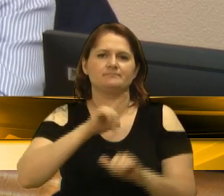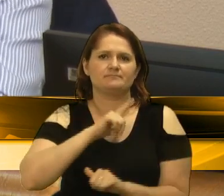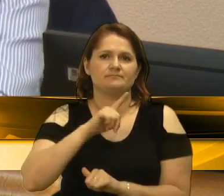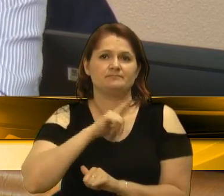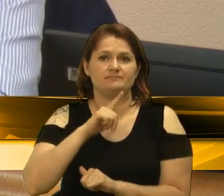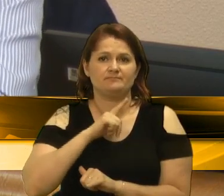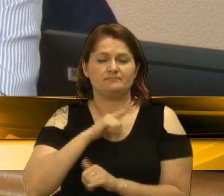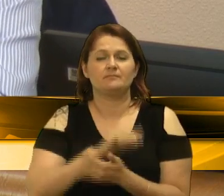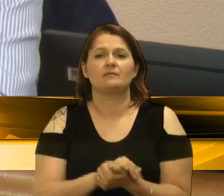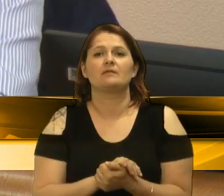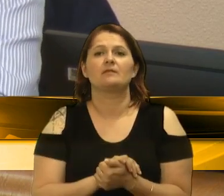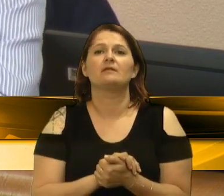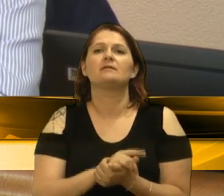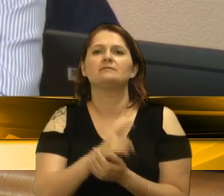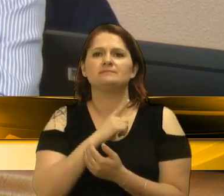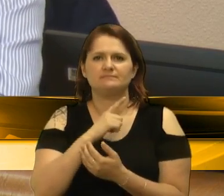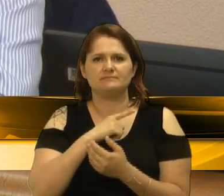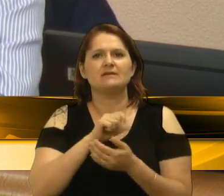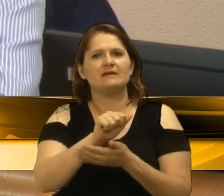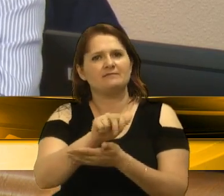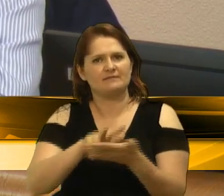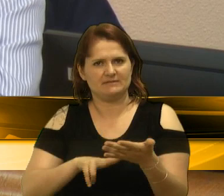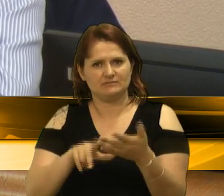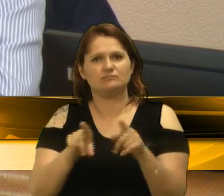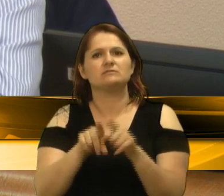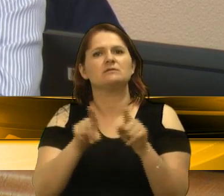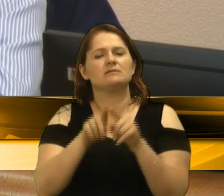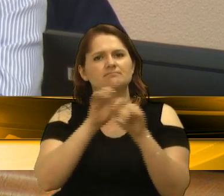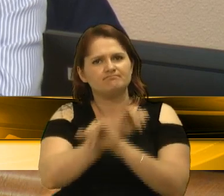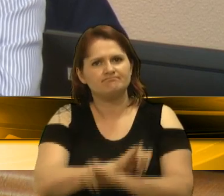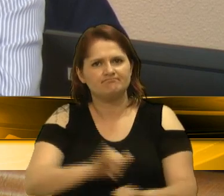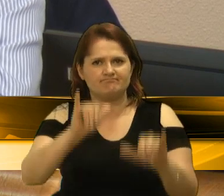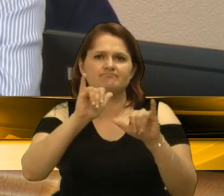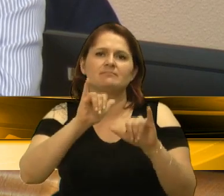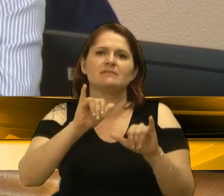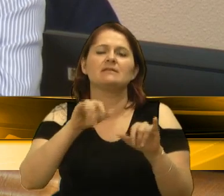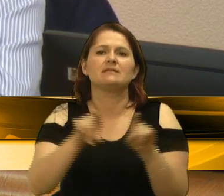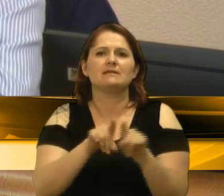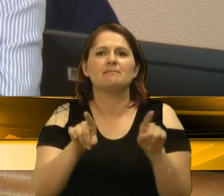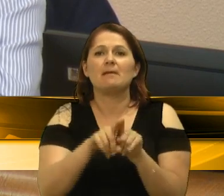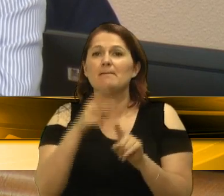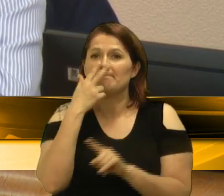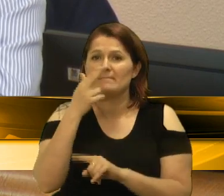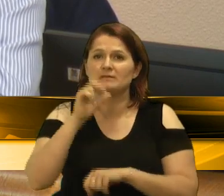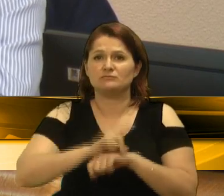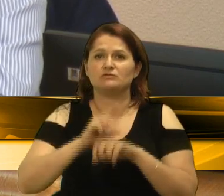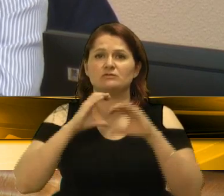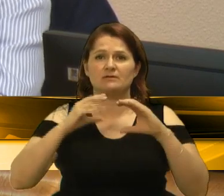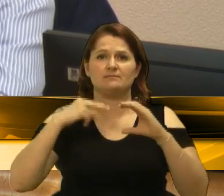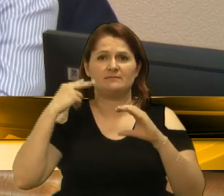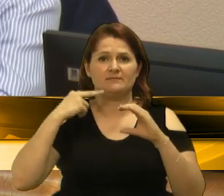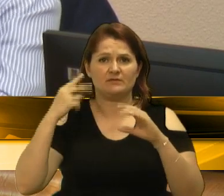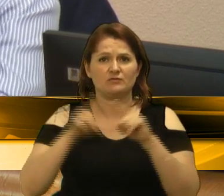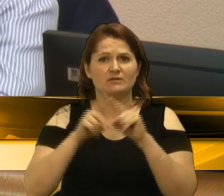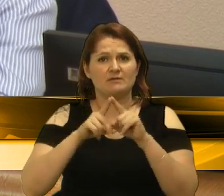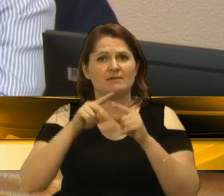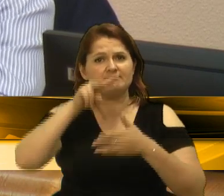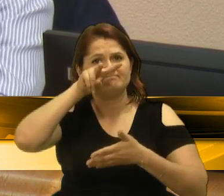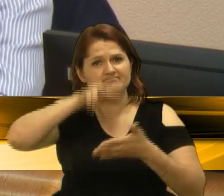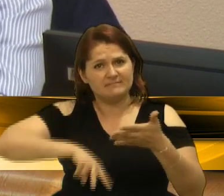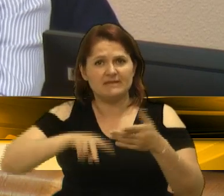do parecer da comissão e a publicação da ordem do dia da sessão plenária em que a matéria irá à votação.